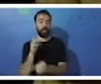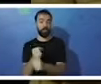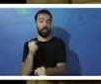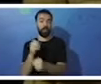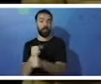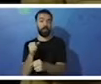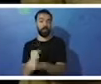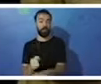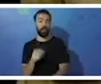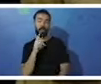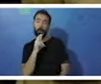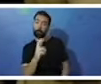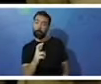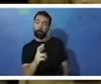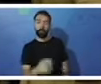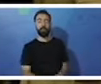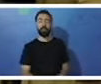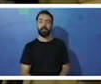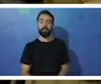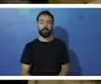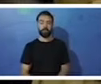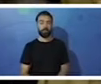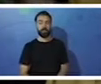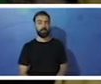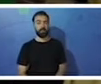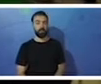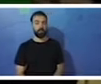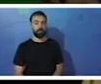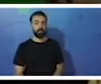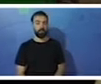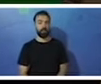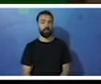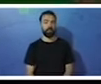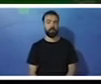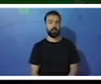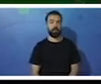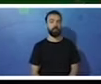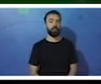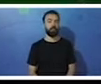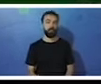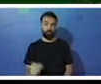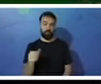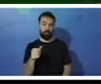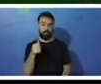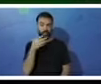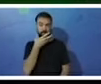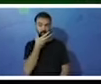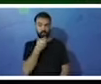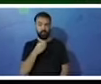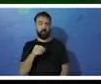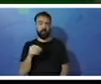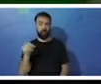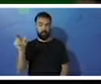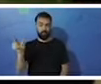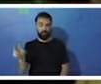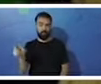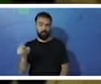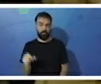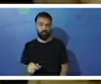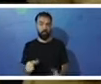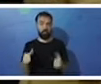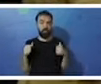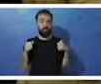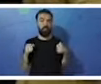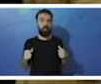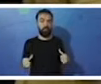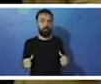continha. Felipe, por exemplo, estima que sua mochila pese uns 5 quilos. Pode ser que pese